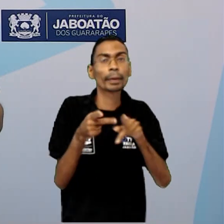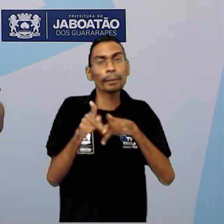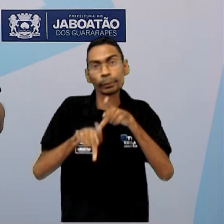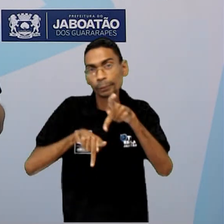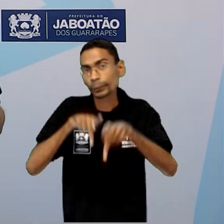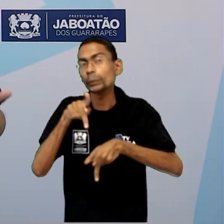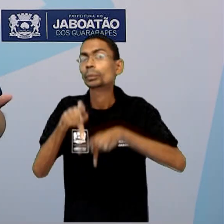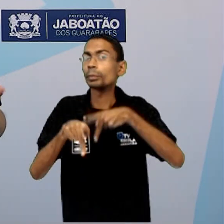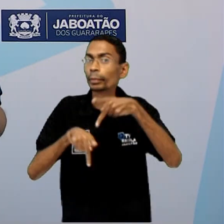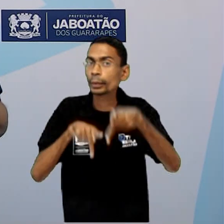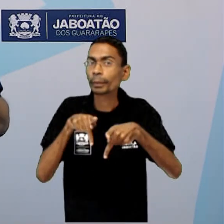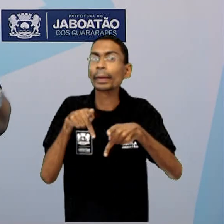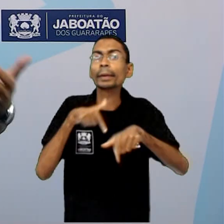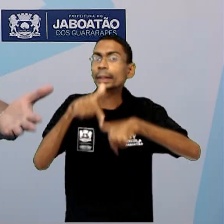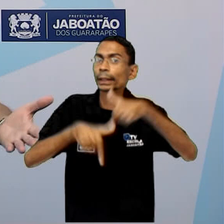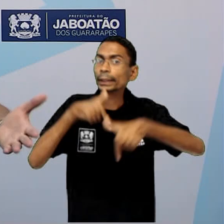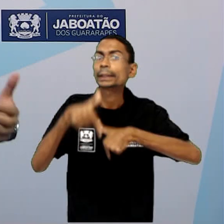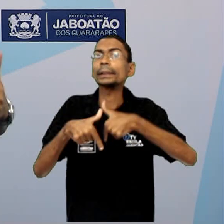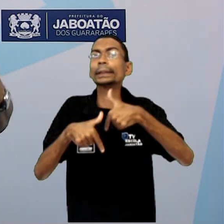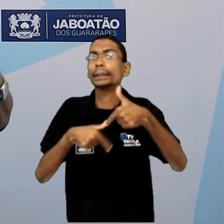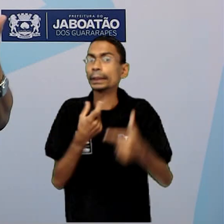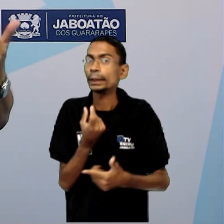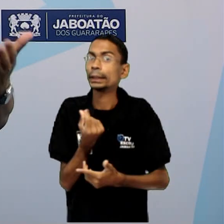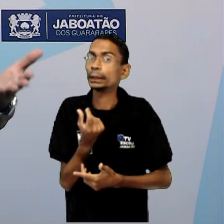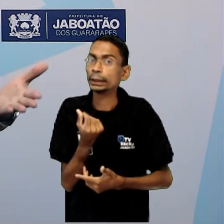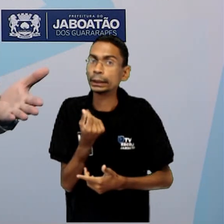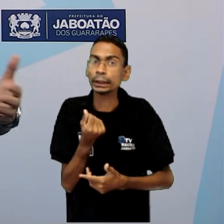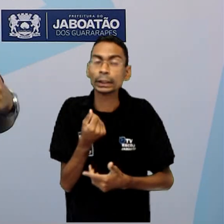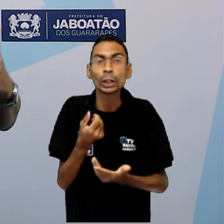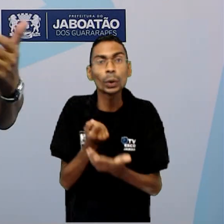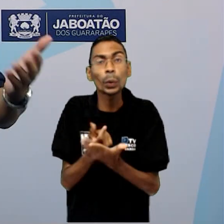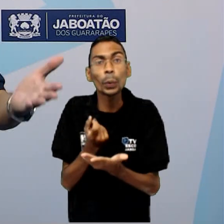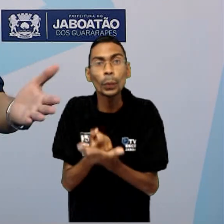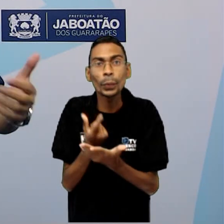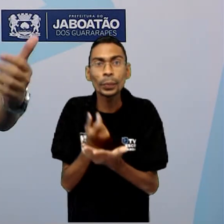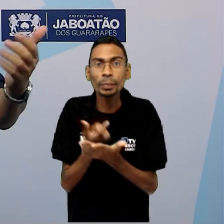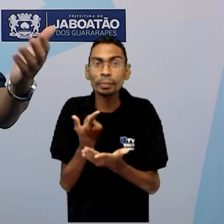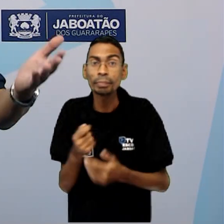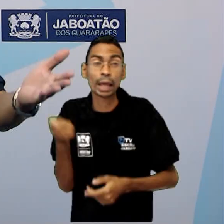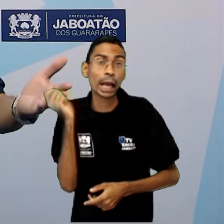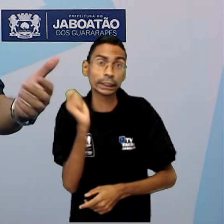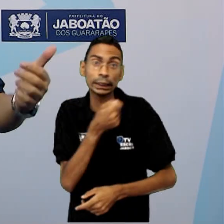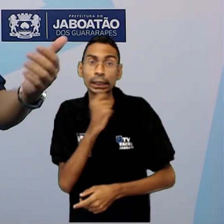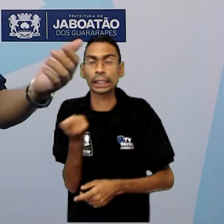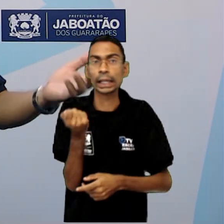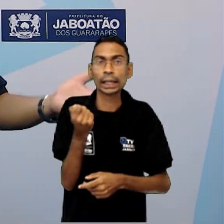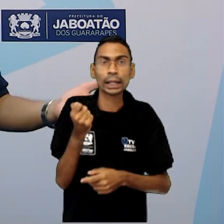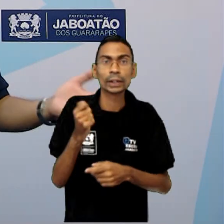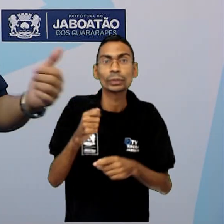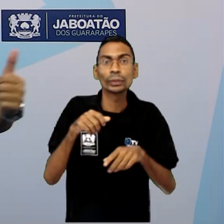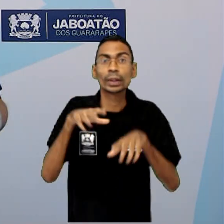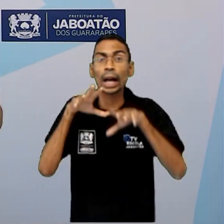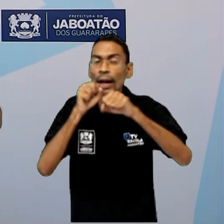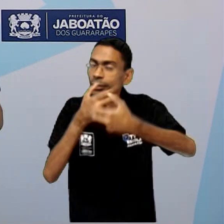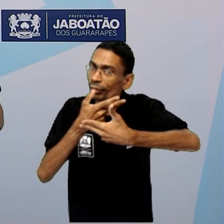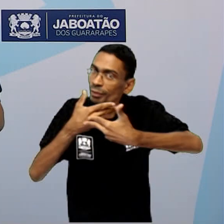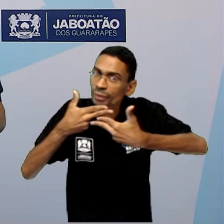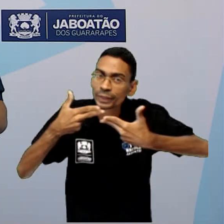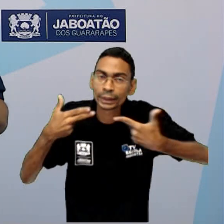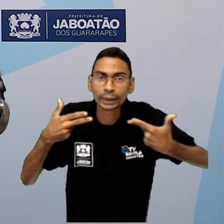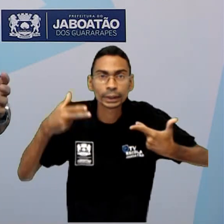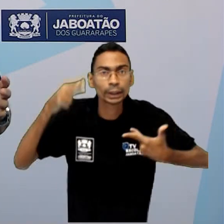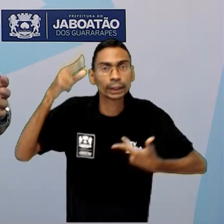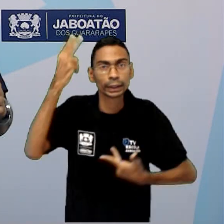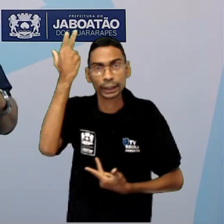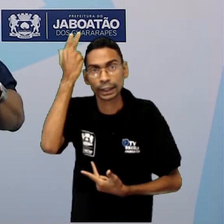tinha que trazer dinheiro para comprar escravos, comprar animais, né, como cavalos, burros, bois. Imagina o cara